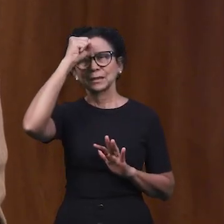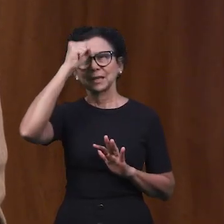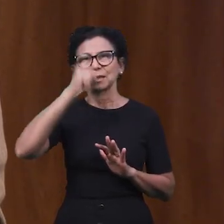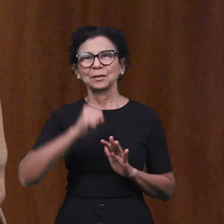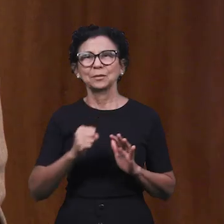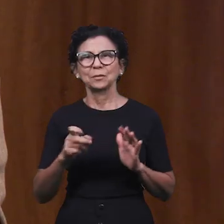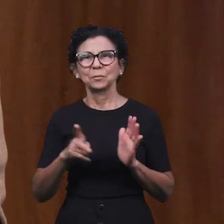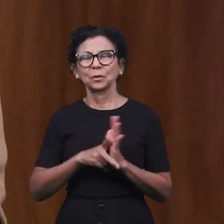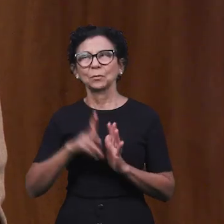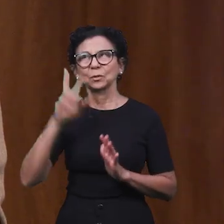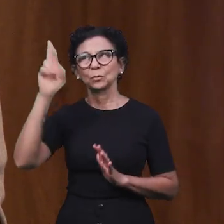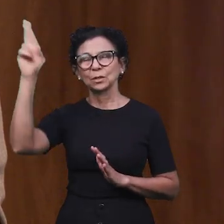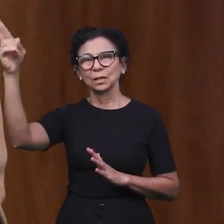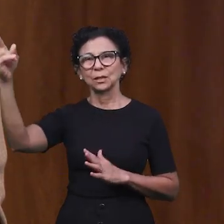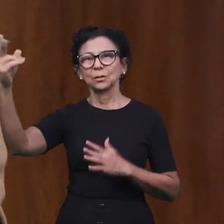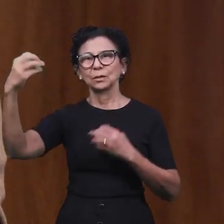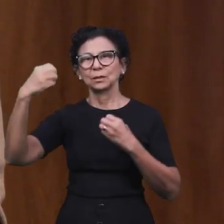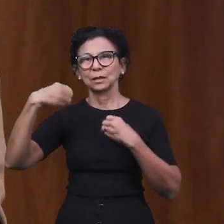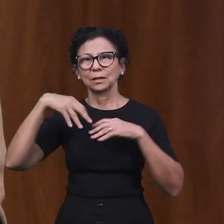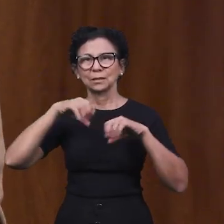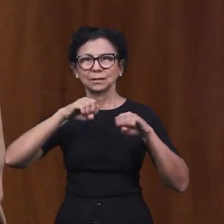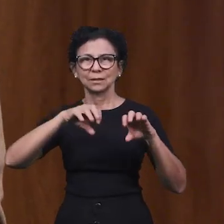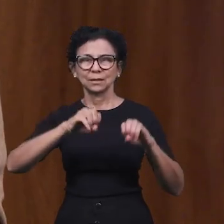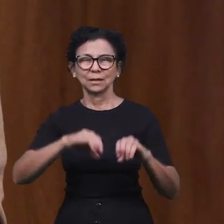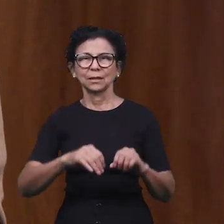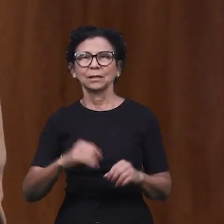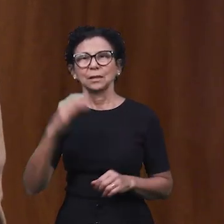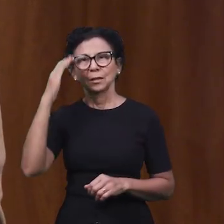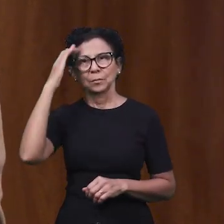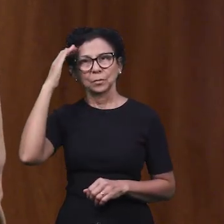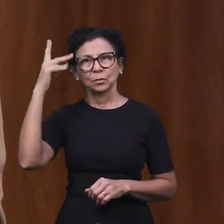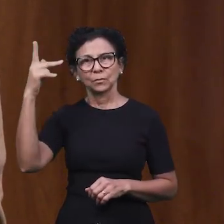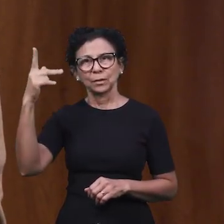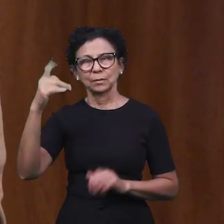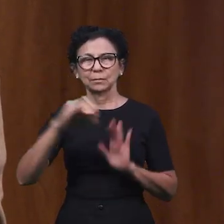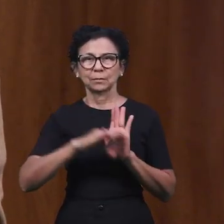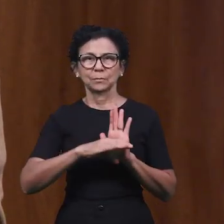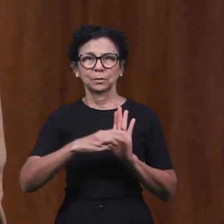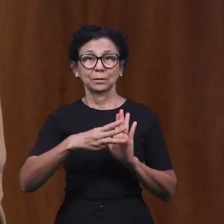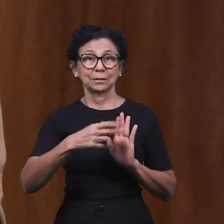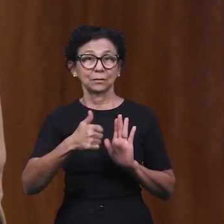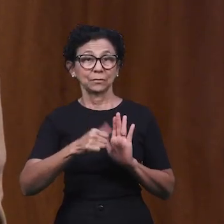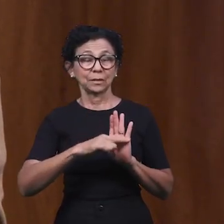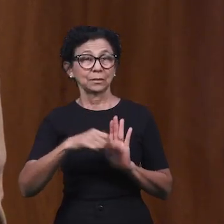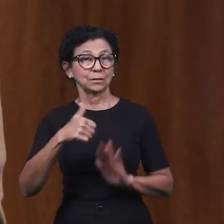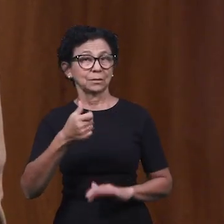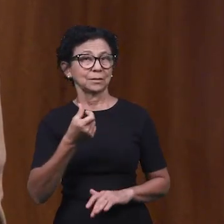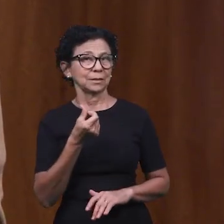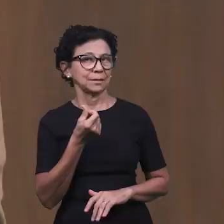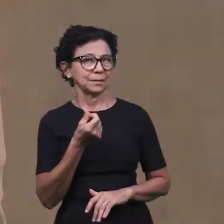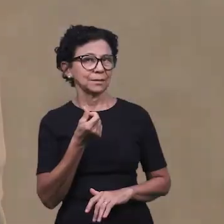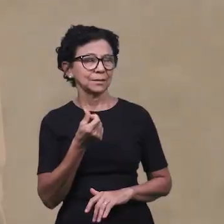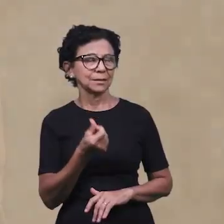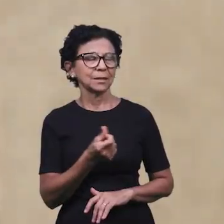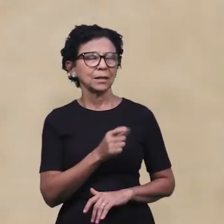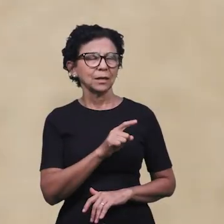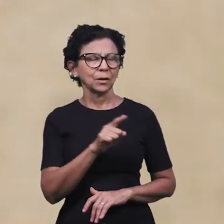que o Senhor tem nos transmitido. E em Provérbios capítulo 31, verso 16, diz